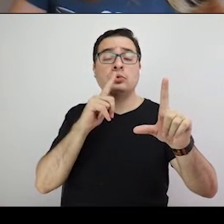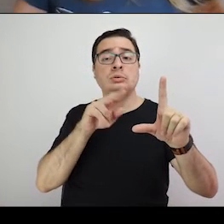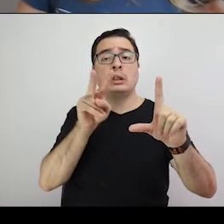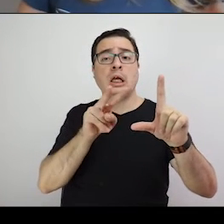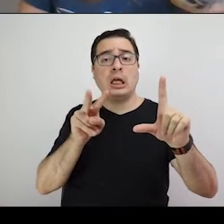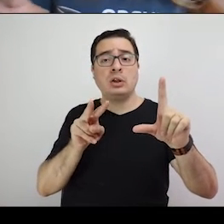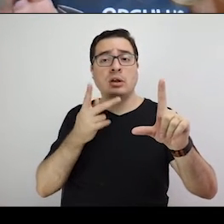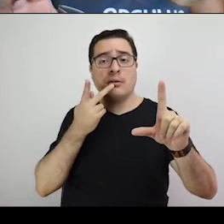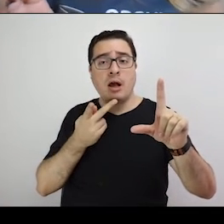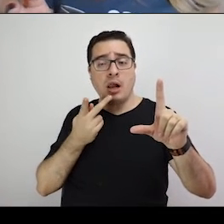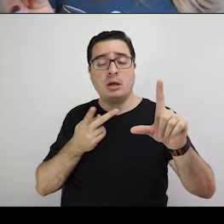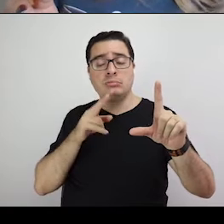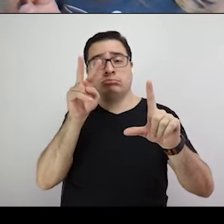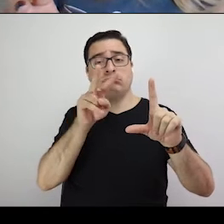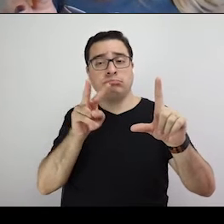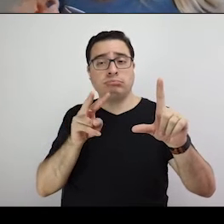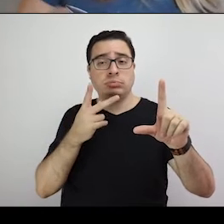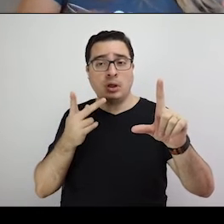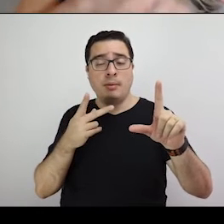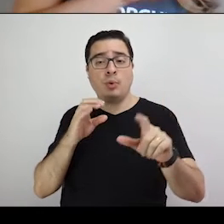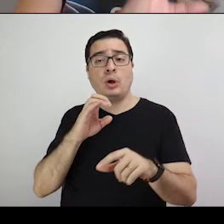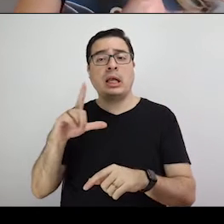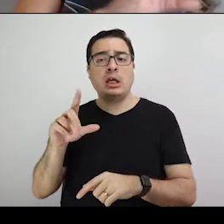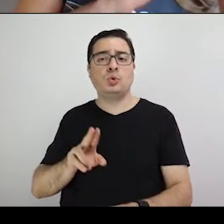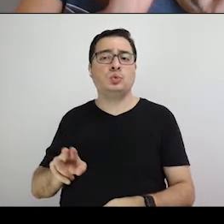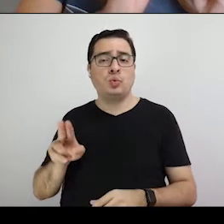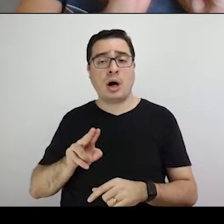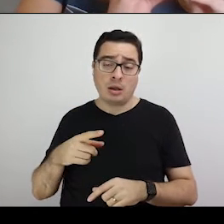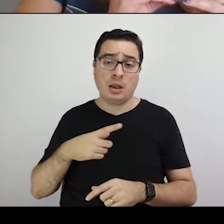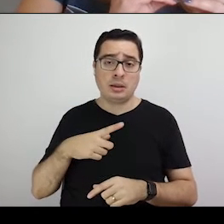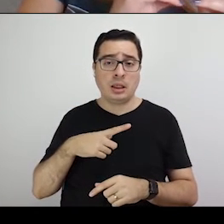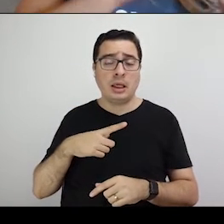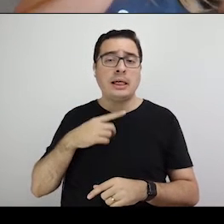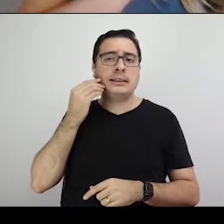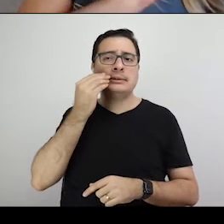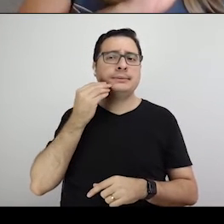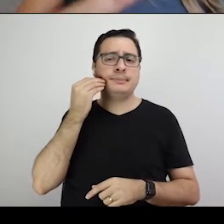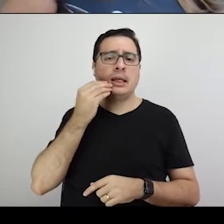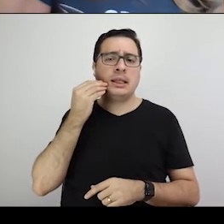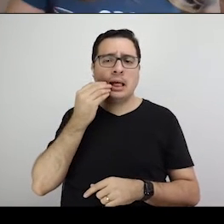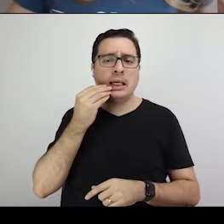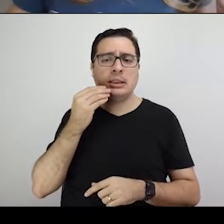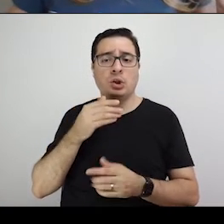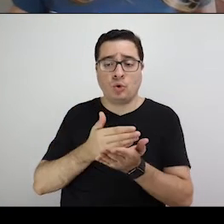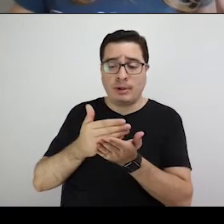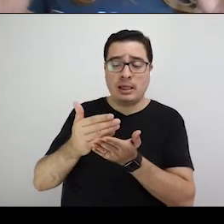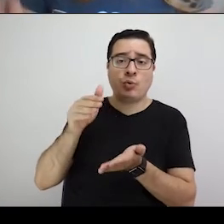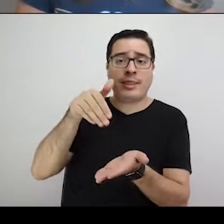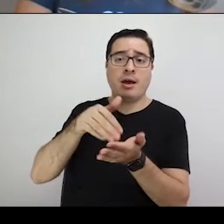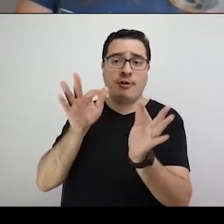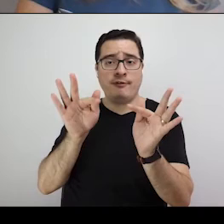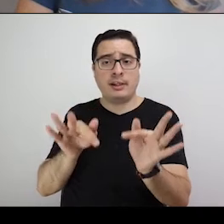toda a informação, para que esse cliente, esse usuário, tenha a sua experiência do início ao fim